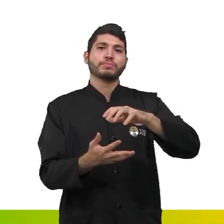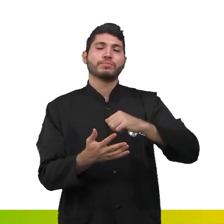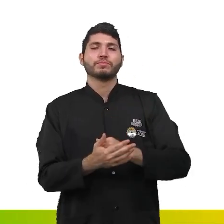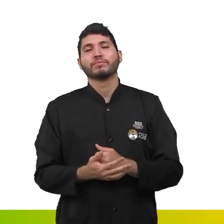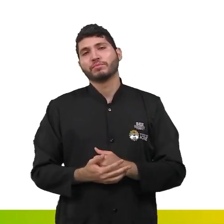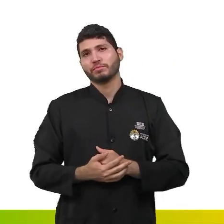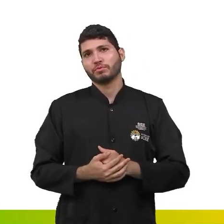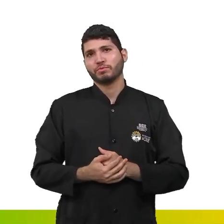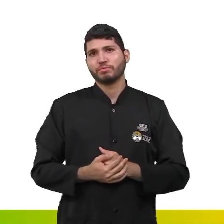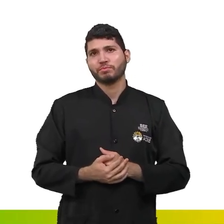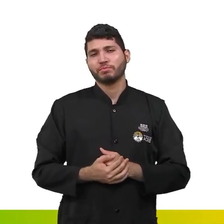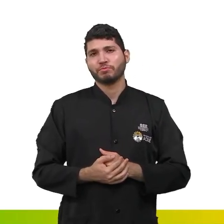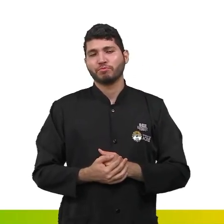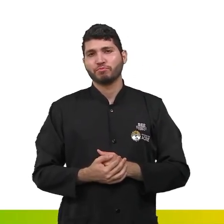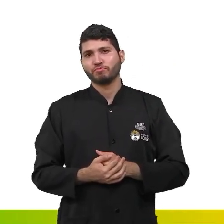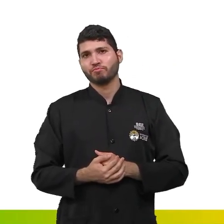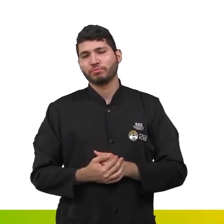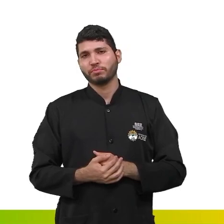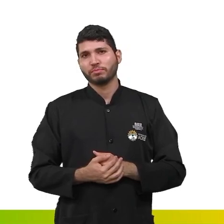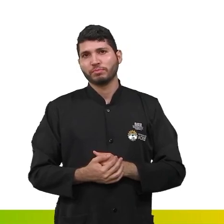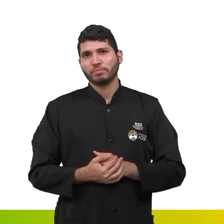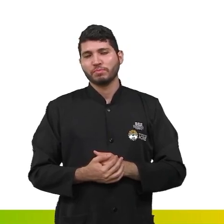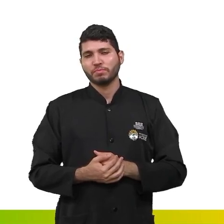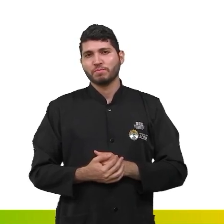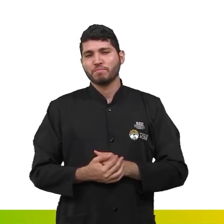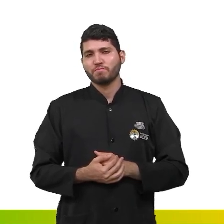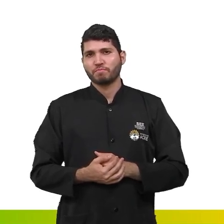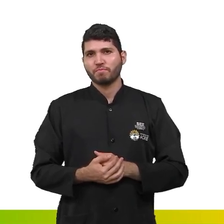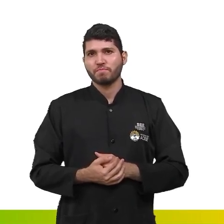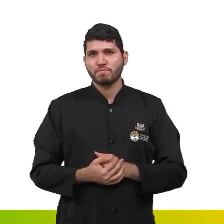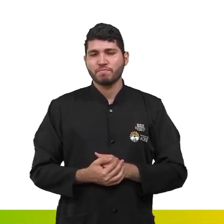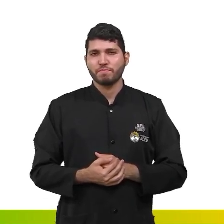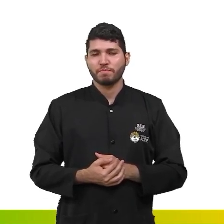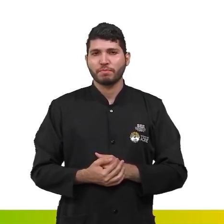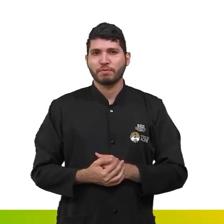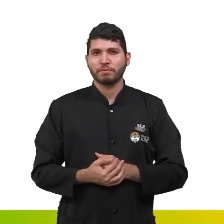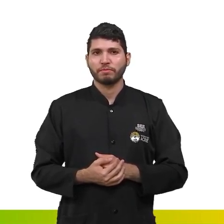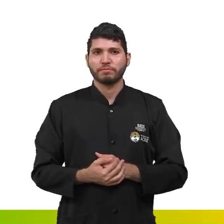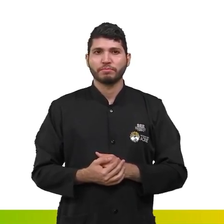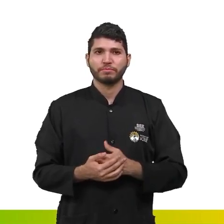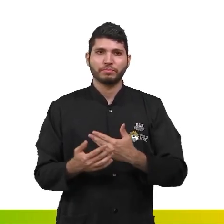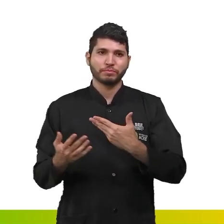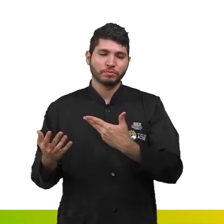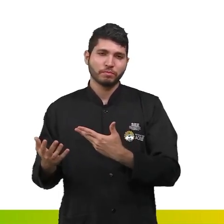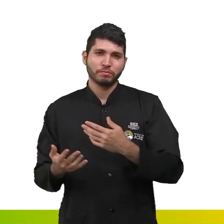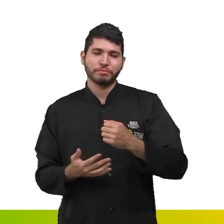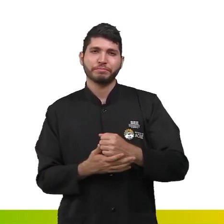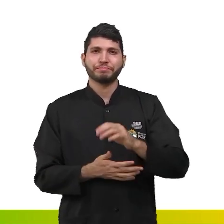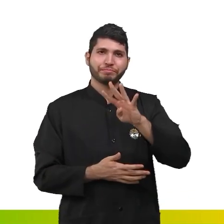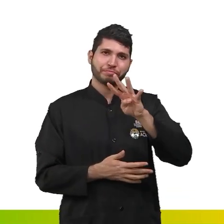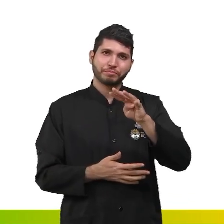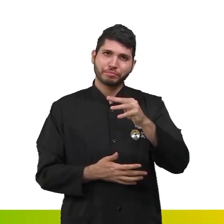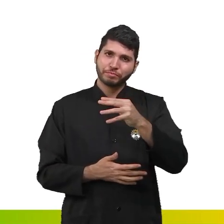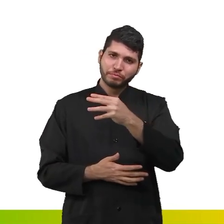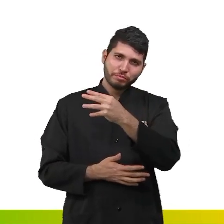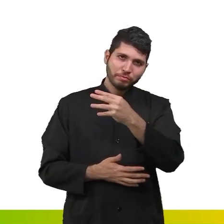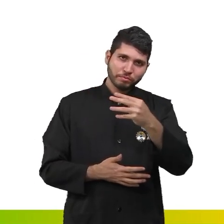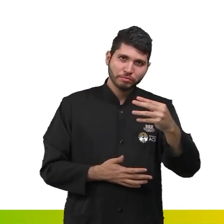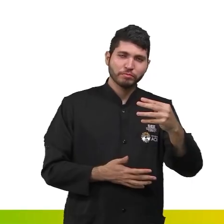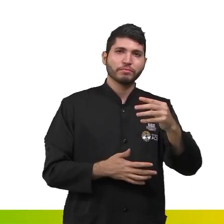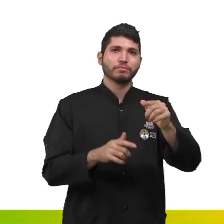ilustrativa para consolidarmos aqui a questão do pretérito imperfeito. Agora temos a estrutura